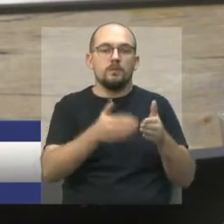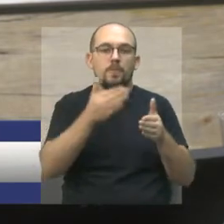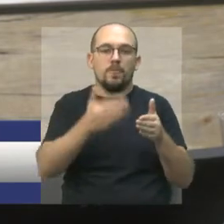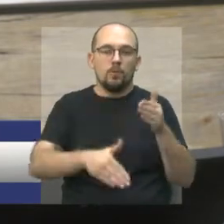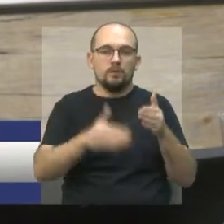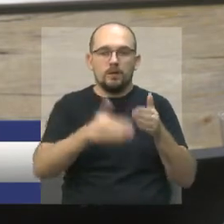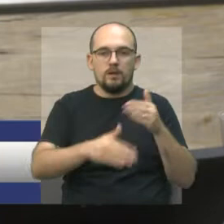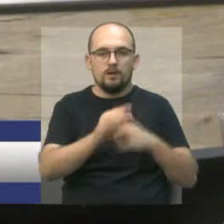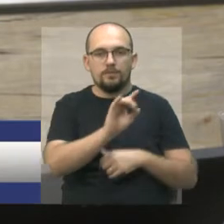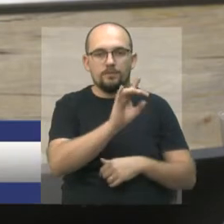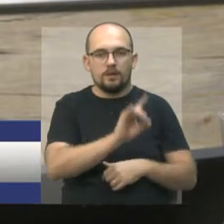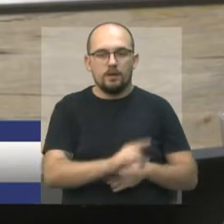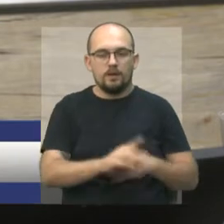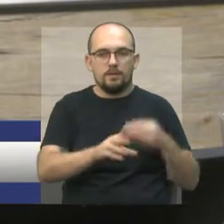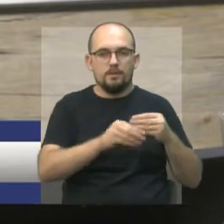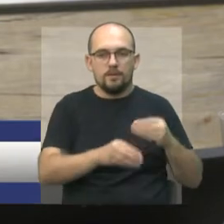apresentadas.